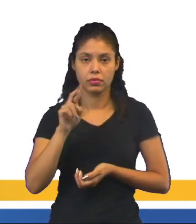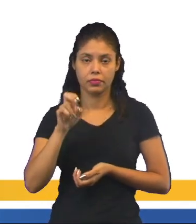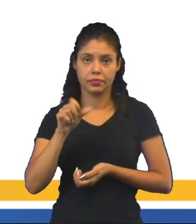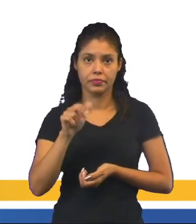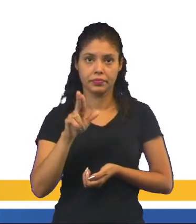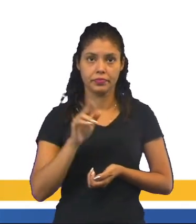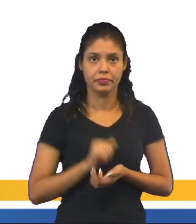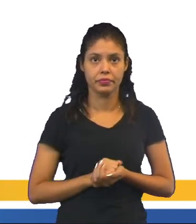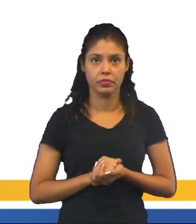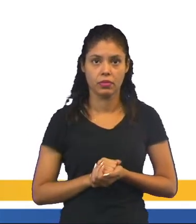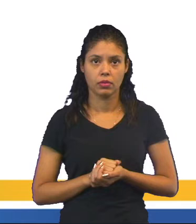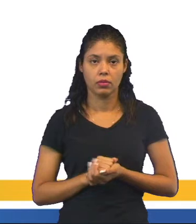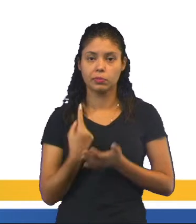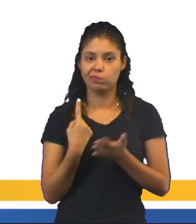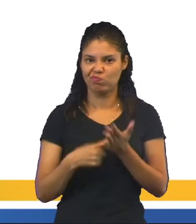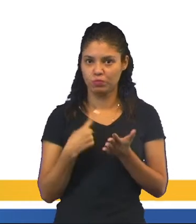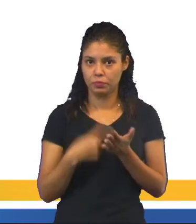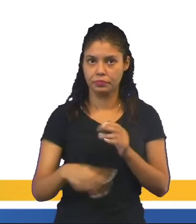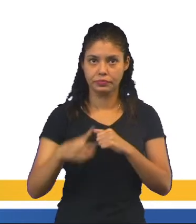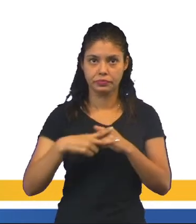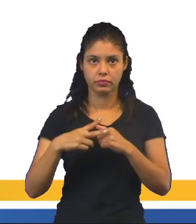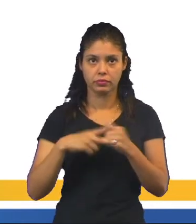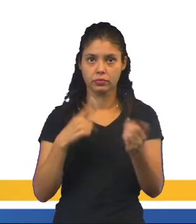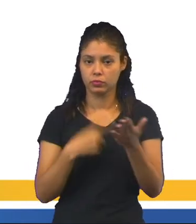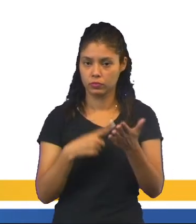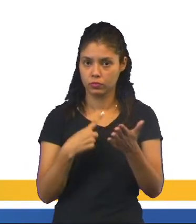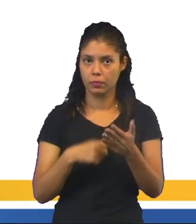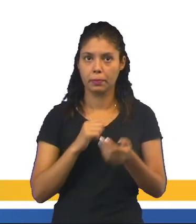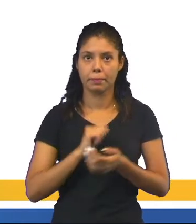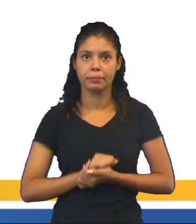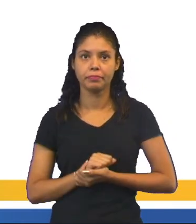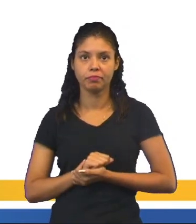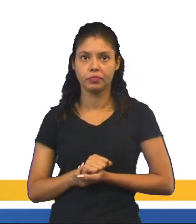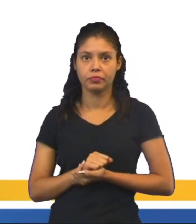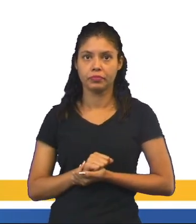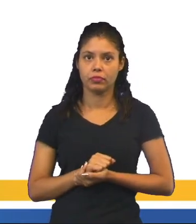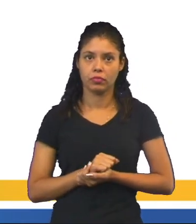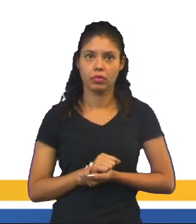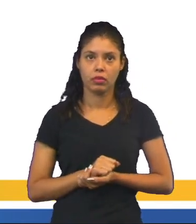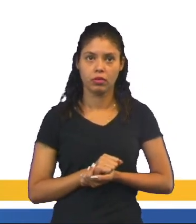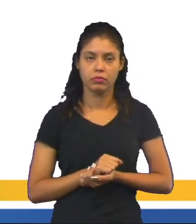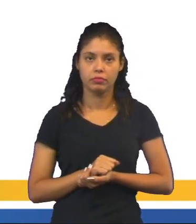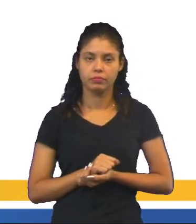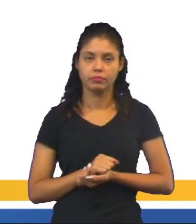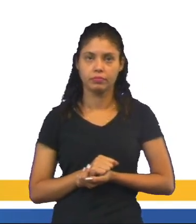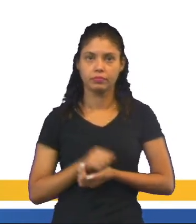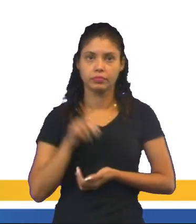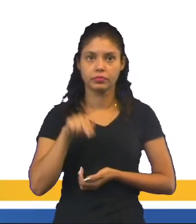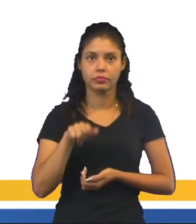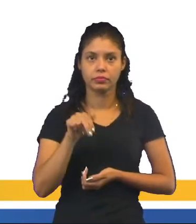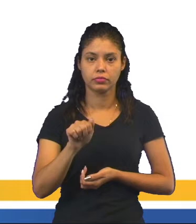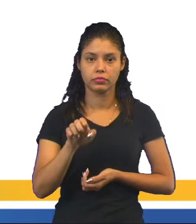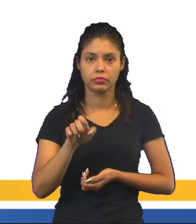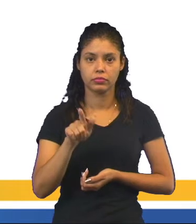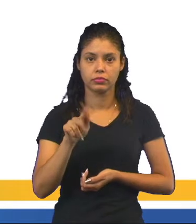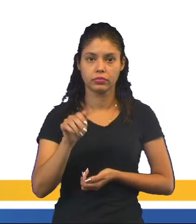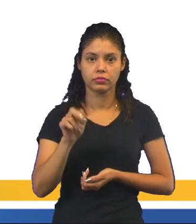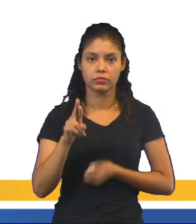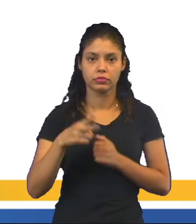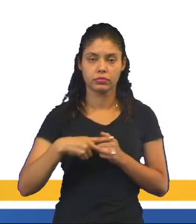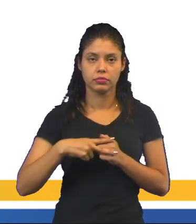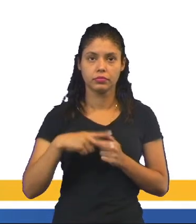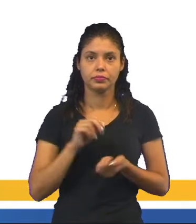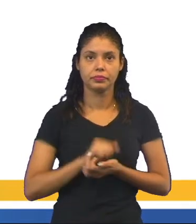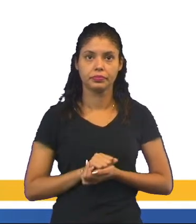comentar. Concordou, do verbo concordar. E negou, do verbo